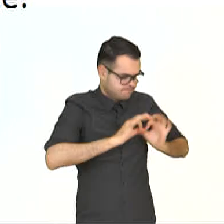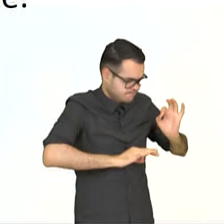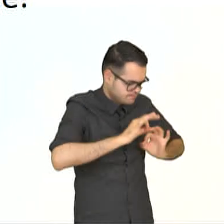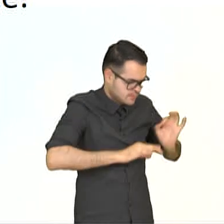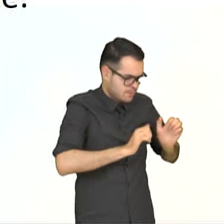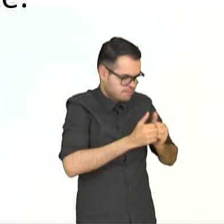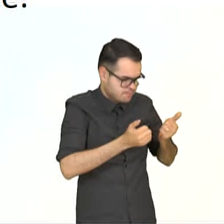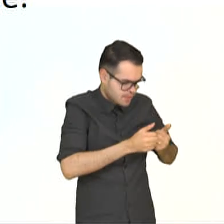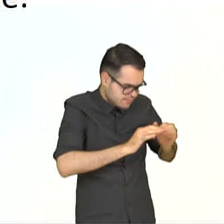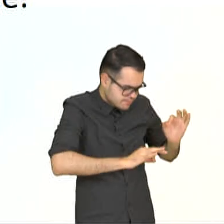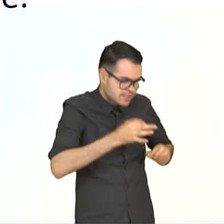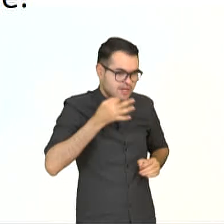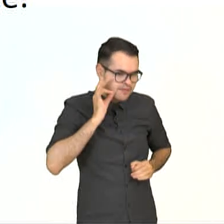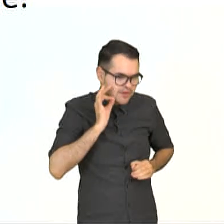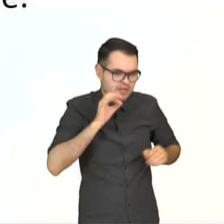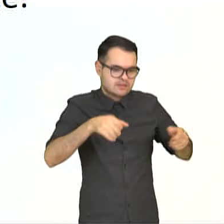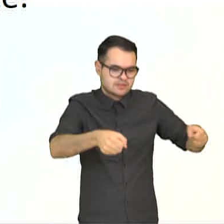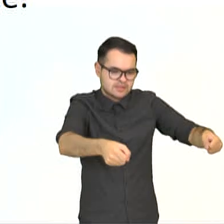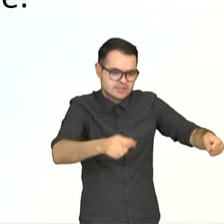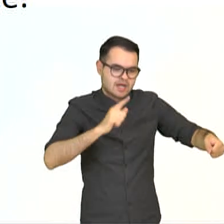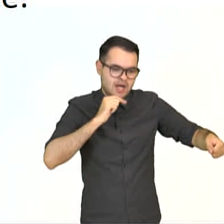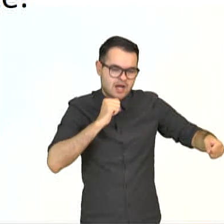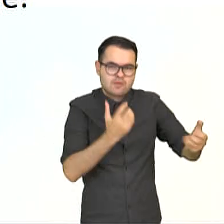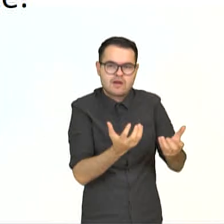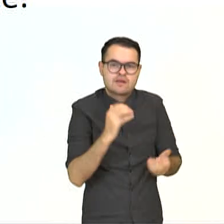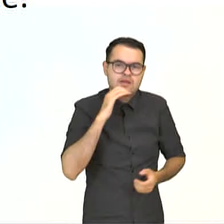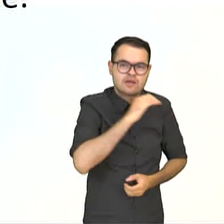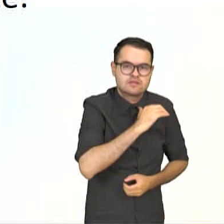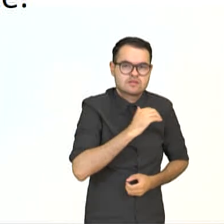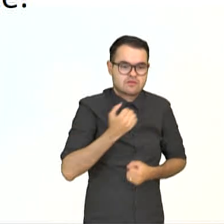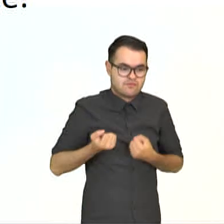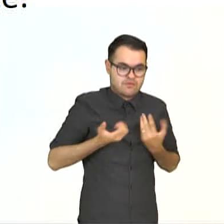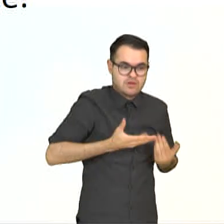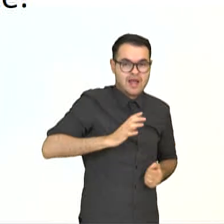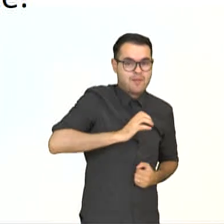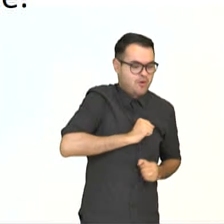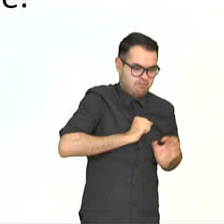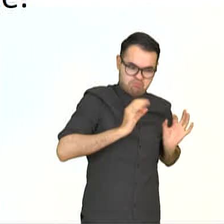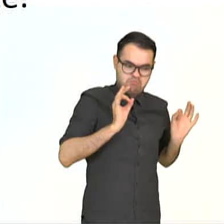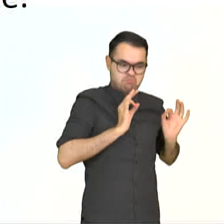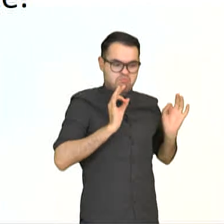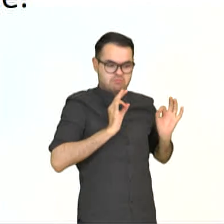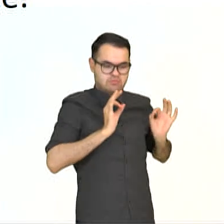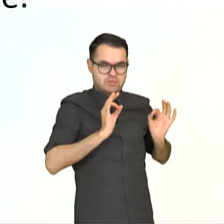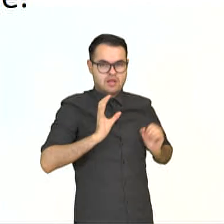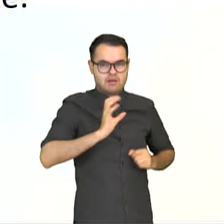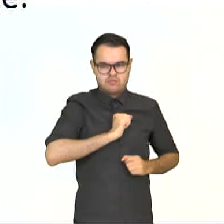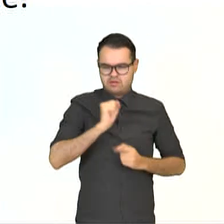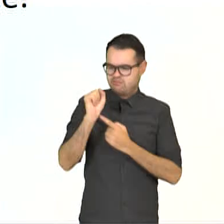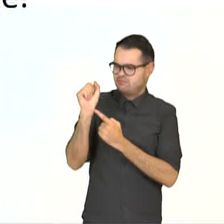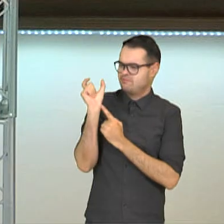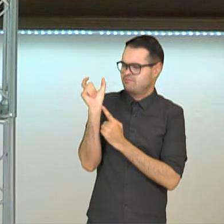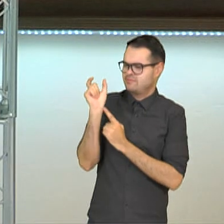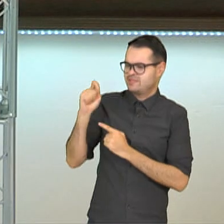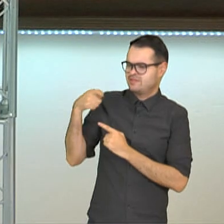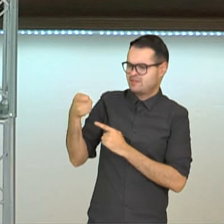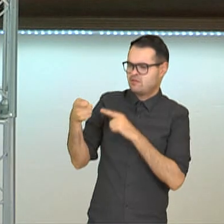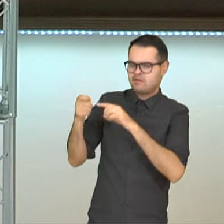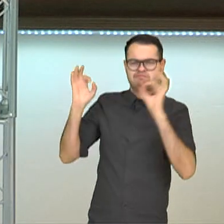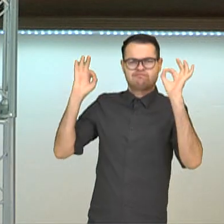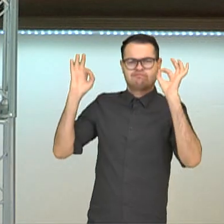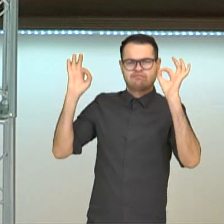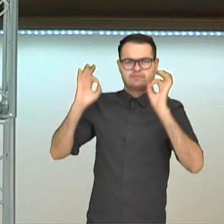deixou o tacho no fogo com água quente. Não me falou em amor, essa palavra de luxo. Então você pode observar que aqui